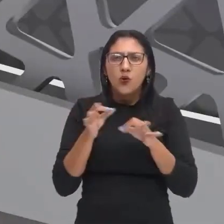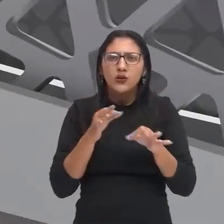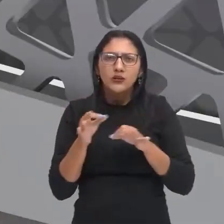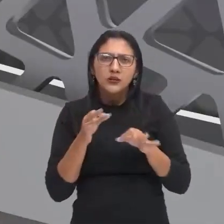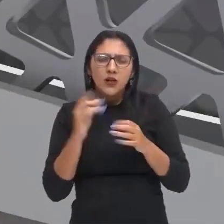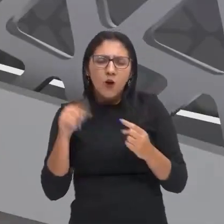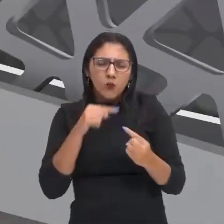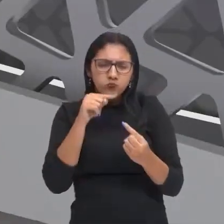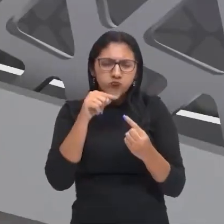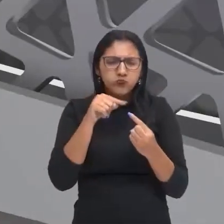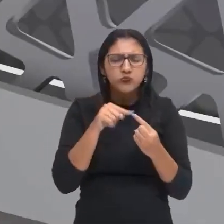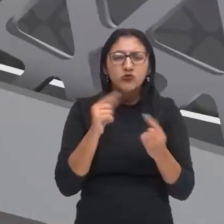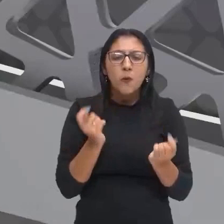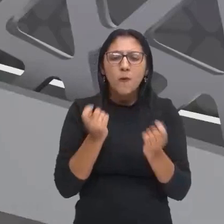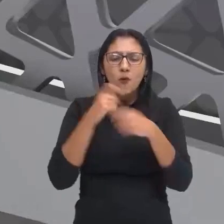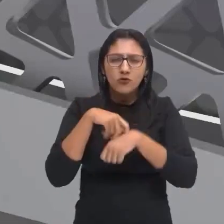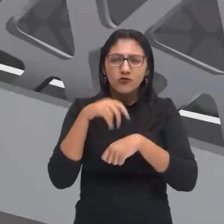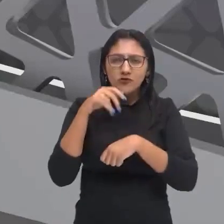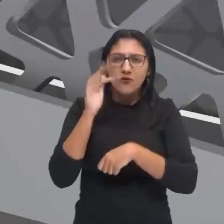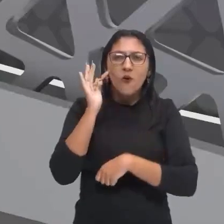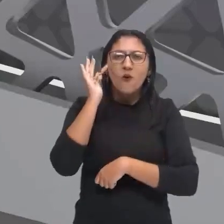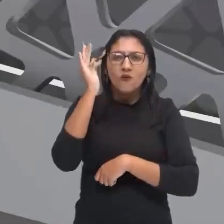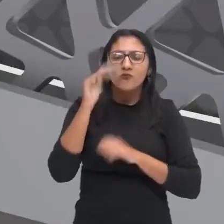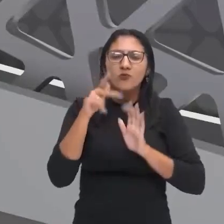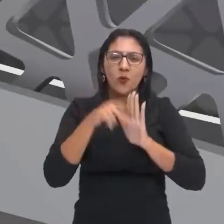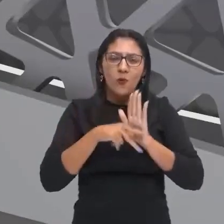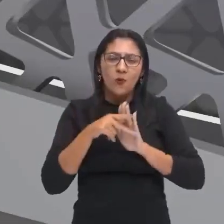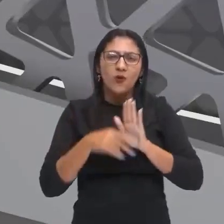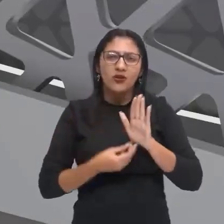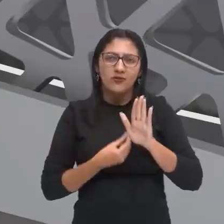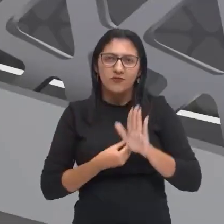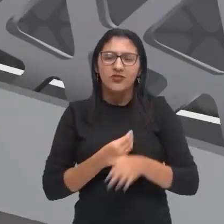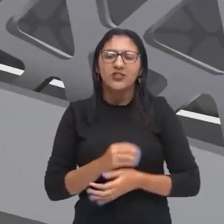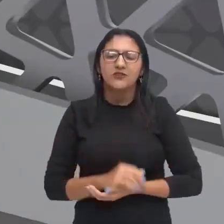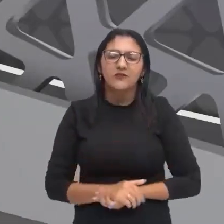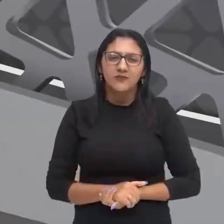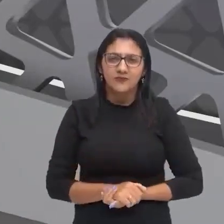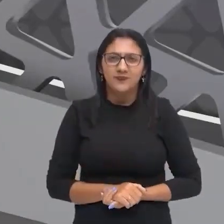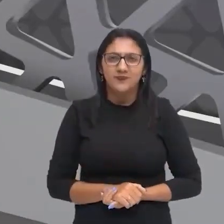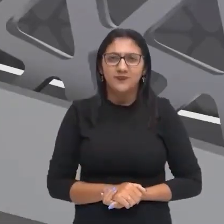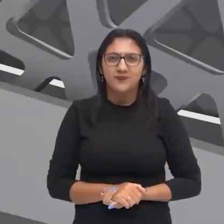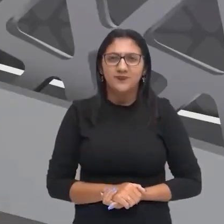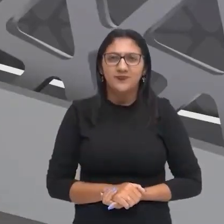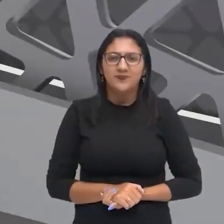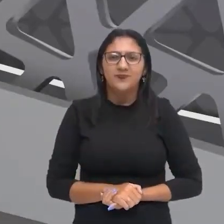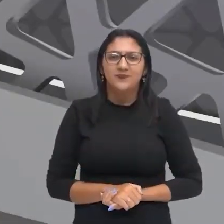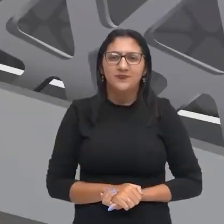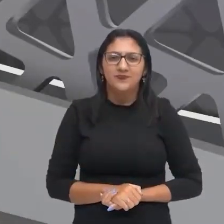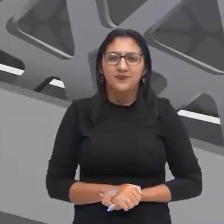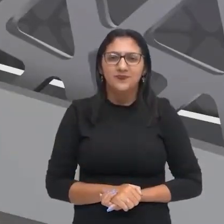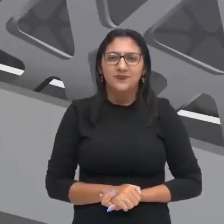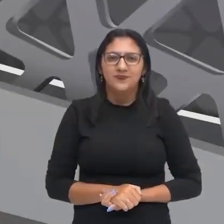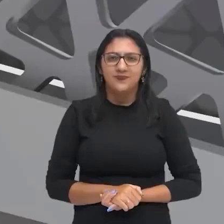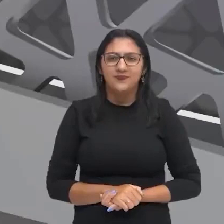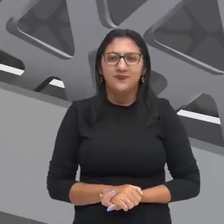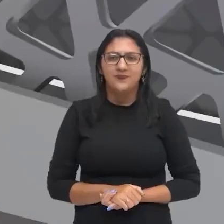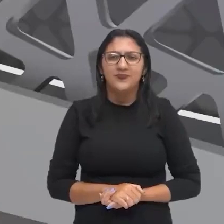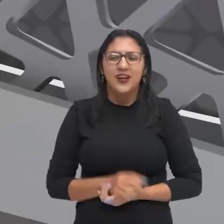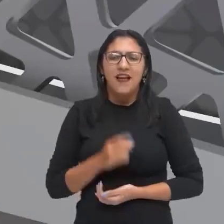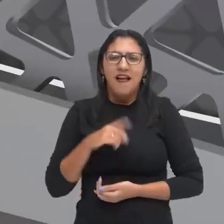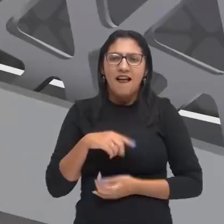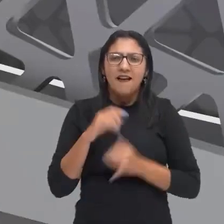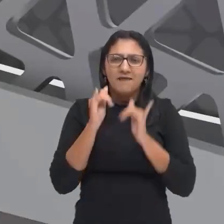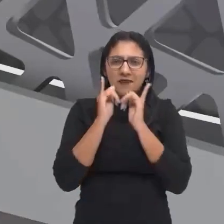metas reais para alcançar os seus objetivos. Então, é essa a mensagem